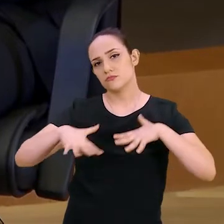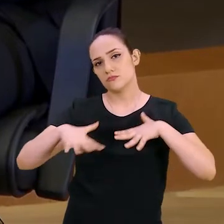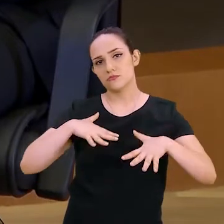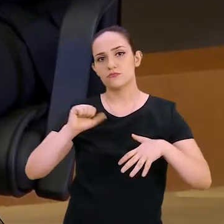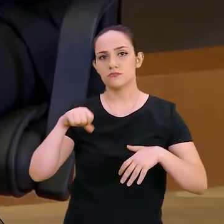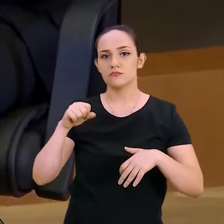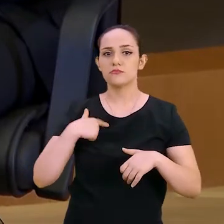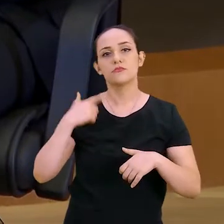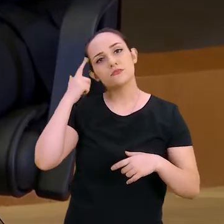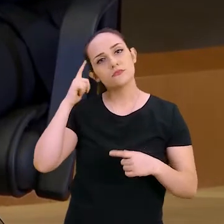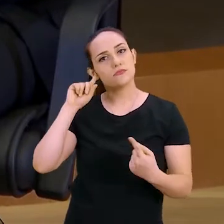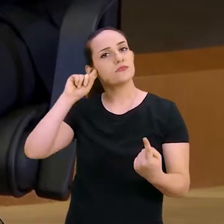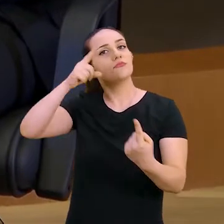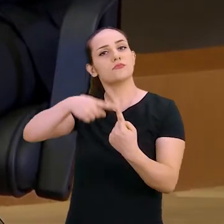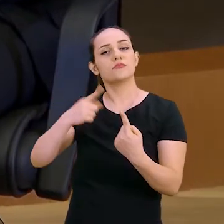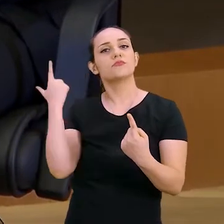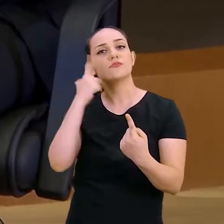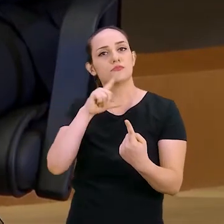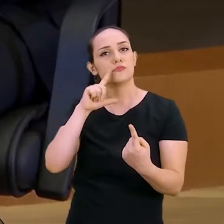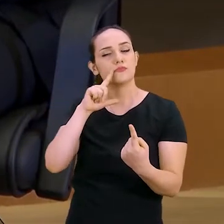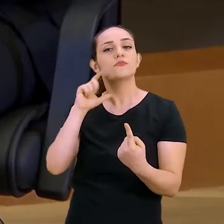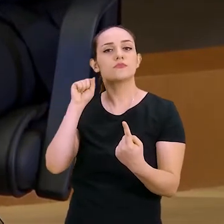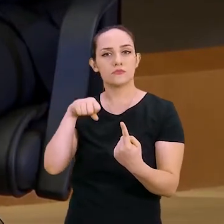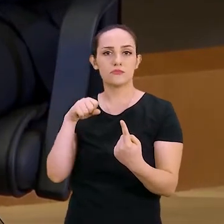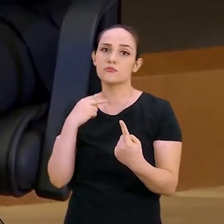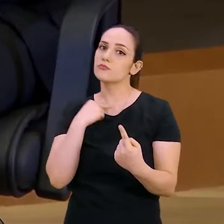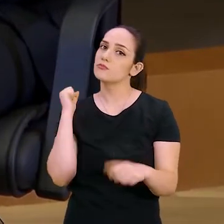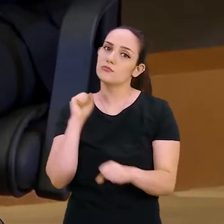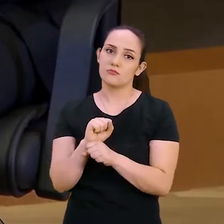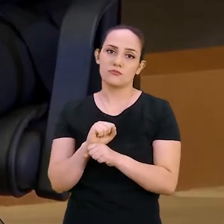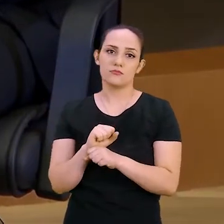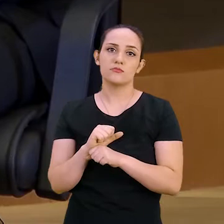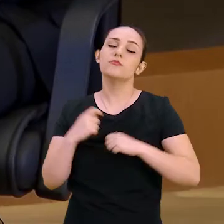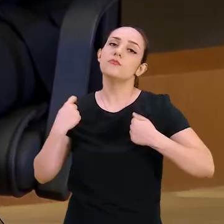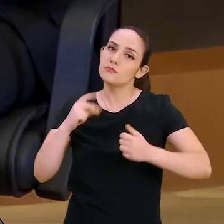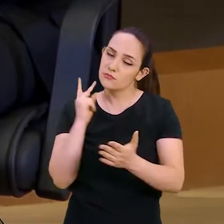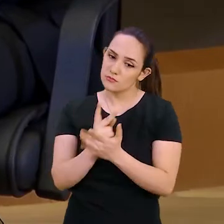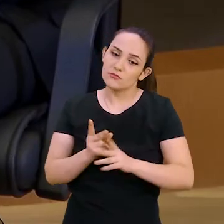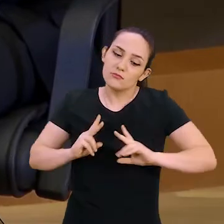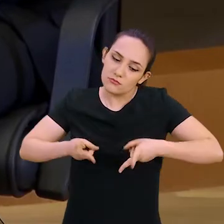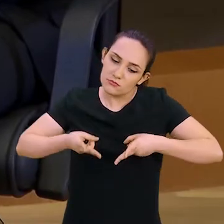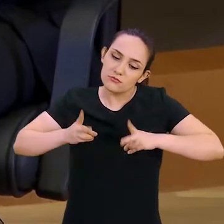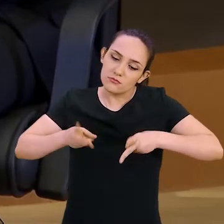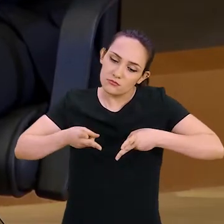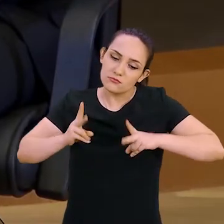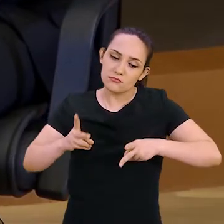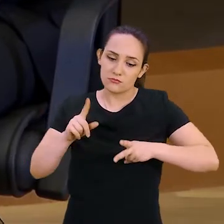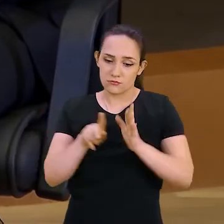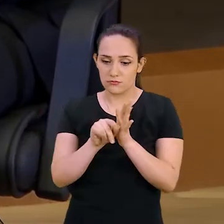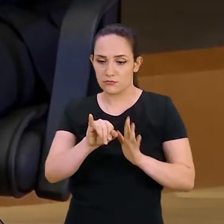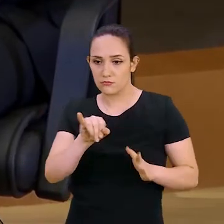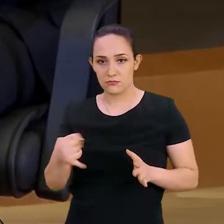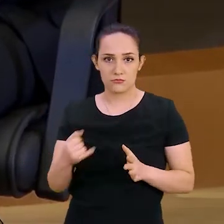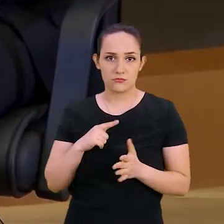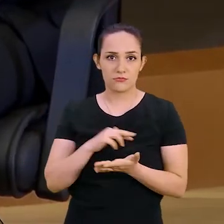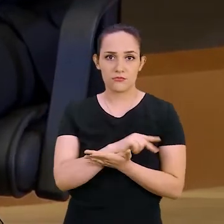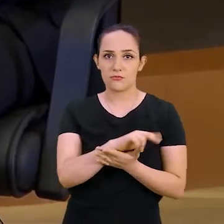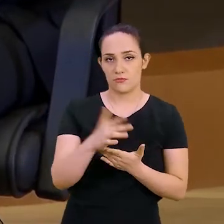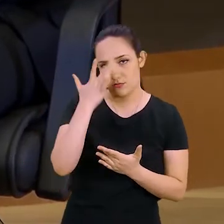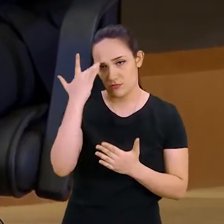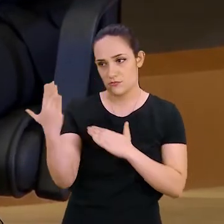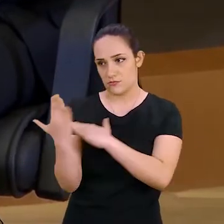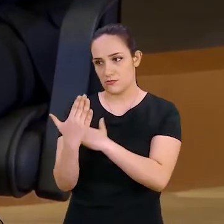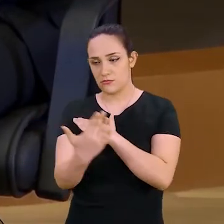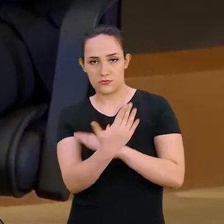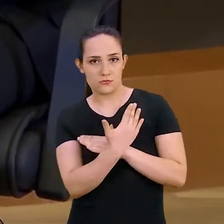e eu tenho certeza que o objetivo será alcançado. Não pode parar, tem que ser dada continuidade. É um projeto de várias